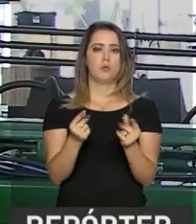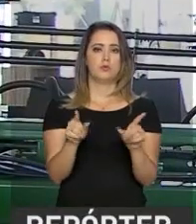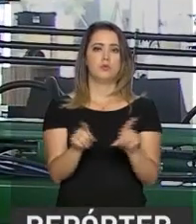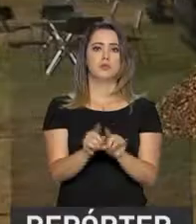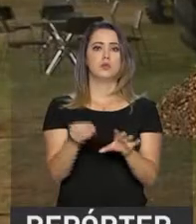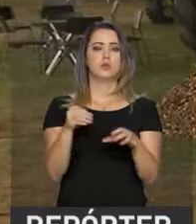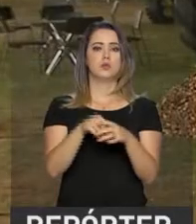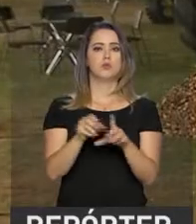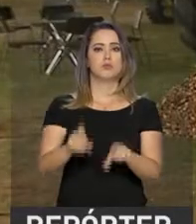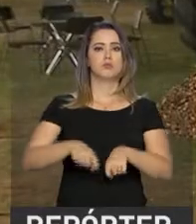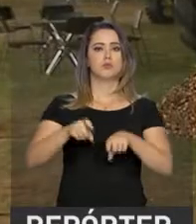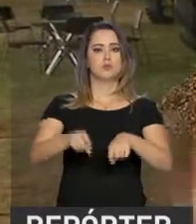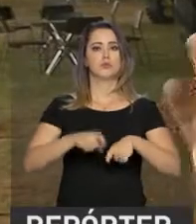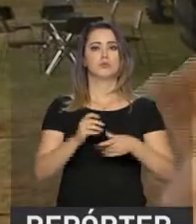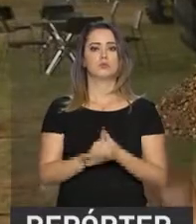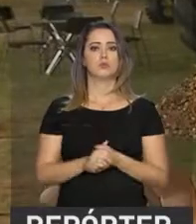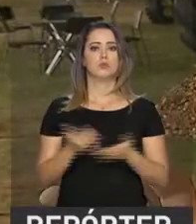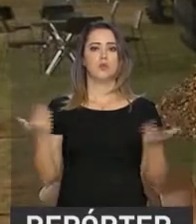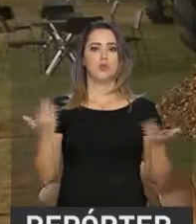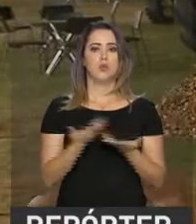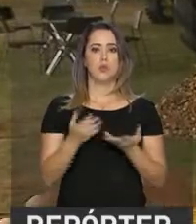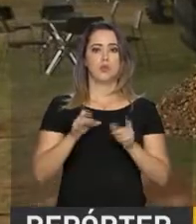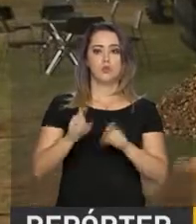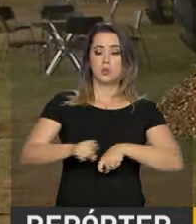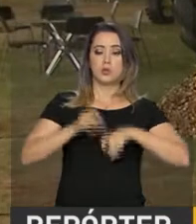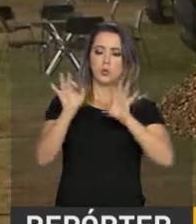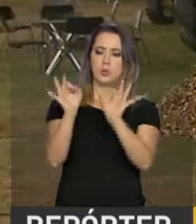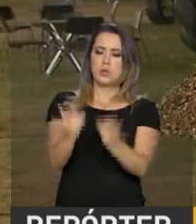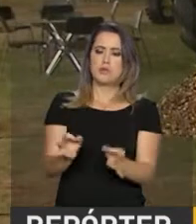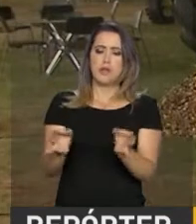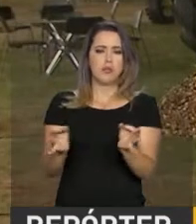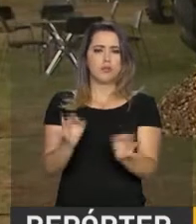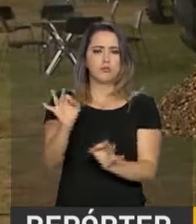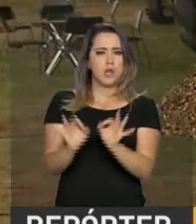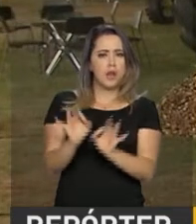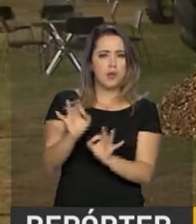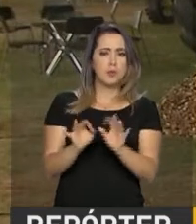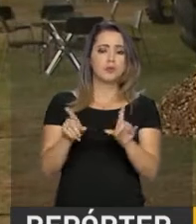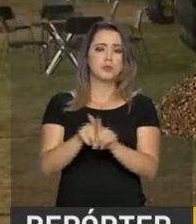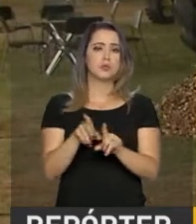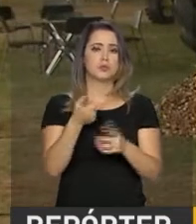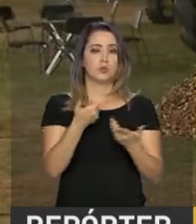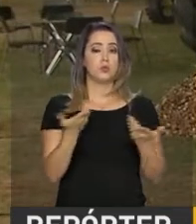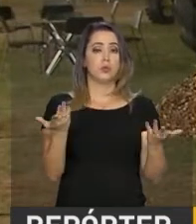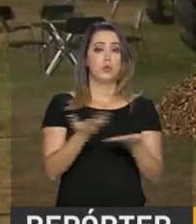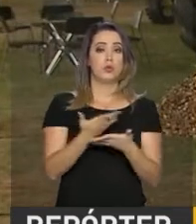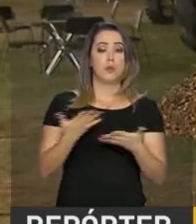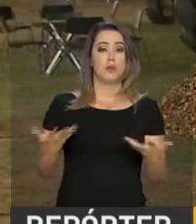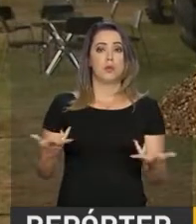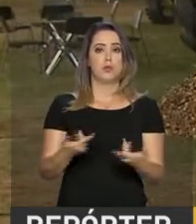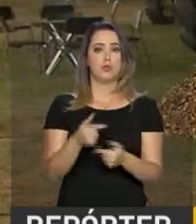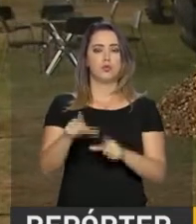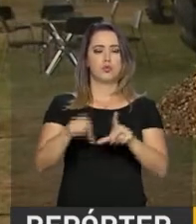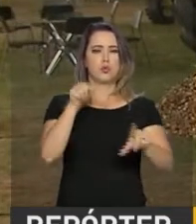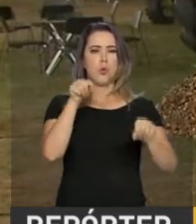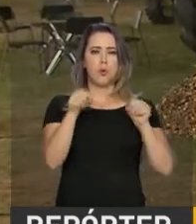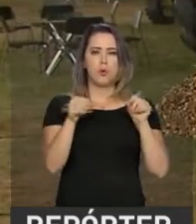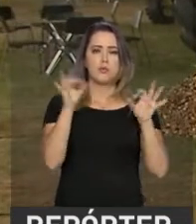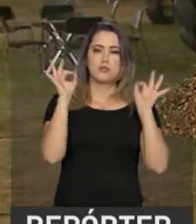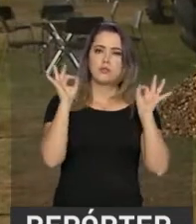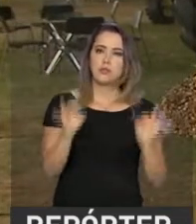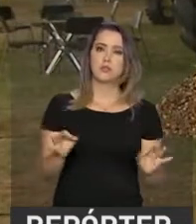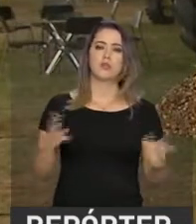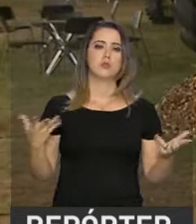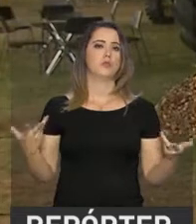de safra. Agricultura de precisão, gerenciamento de frota, com a decisão rápida, você passa a ter uma agricultura de decisão. E isso